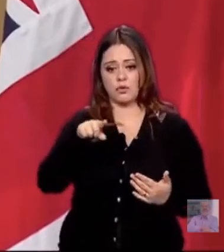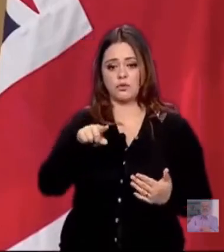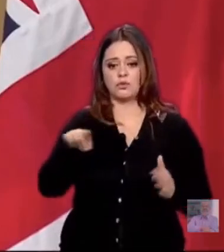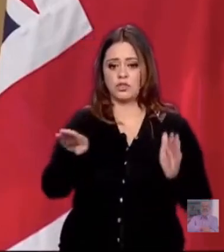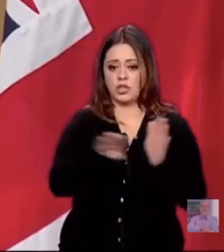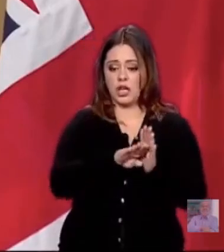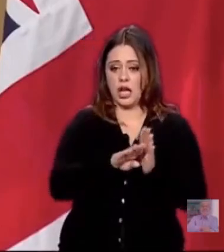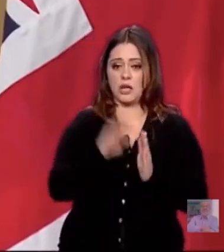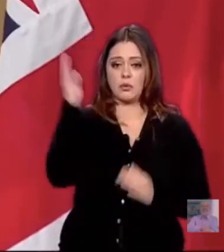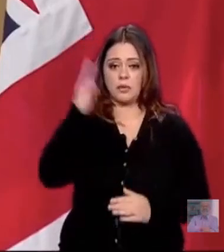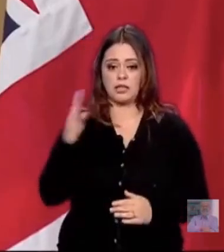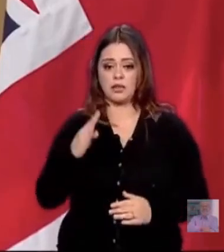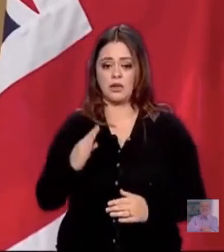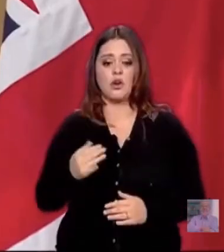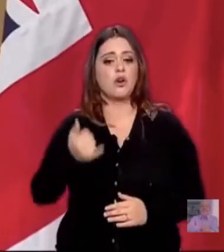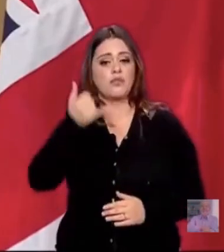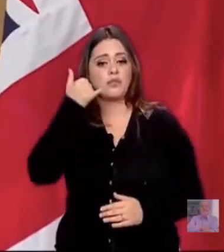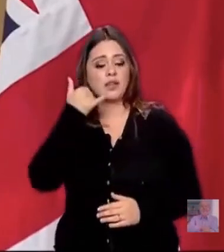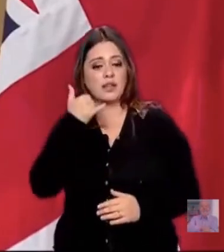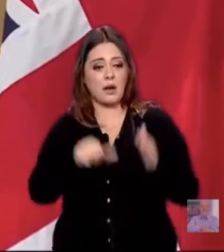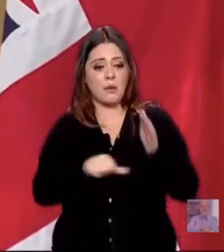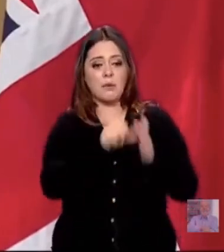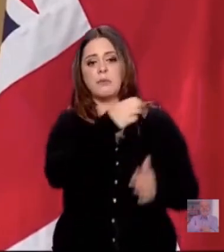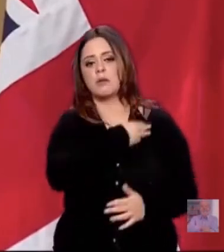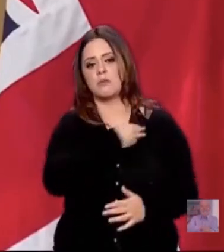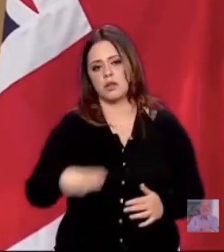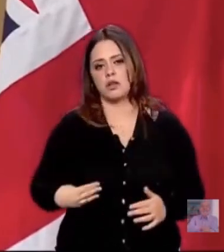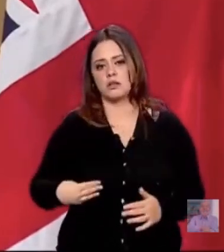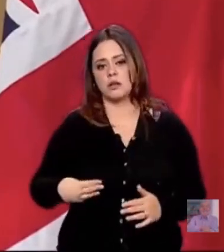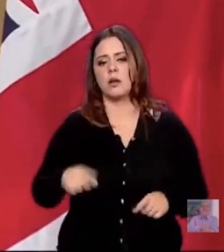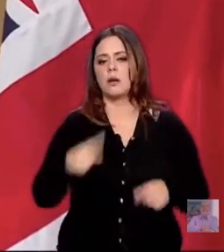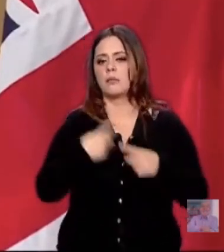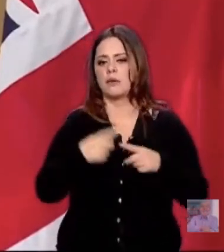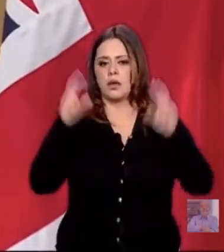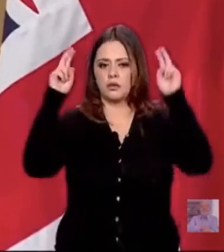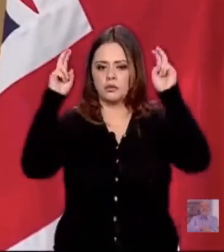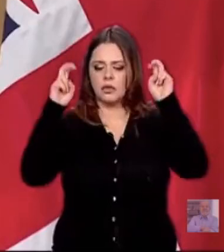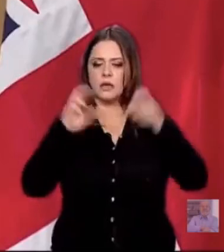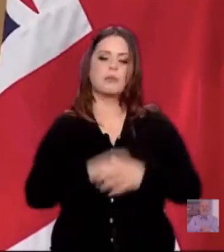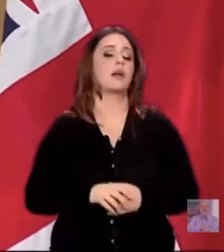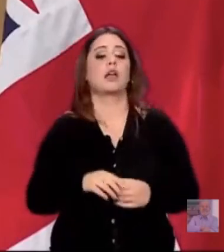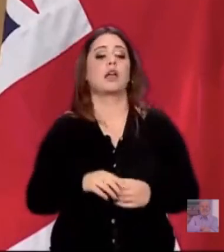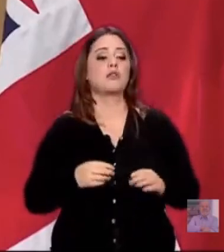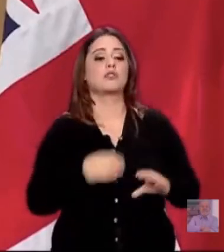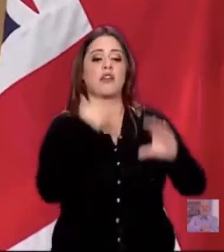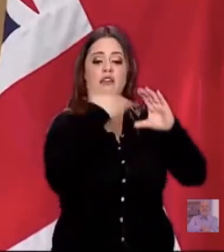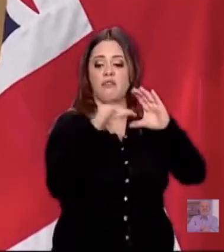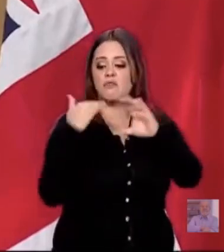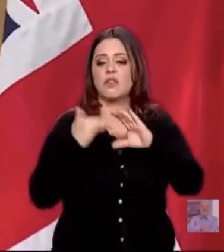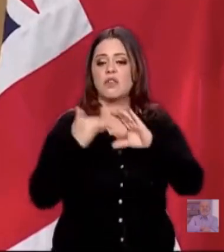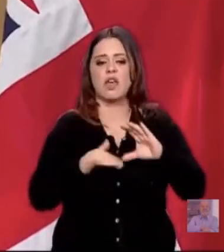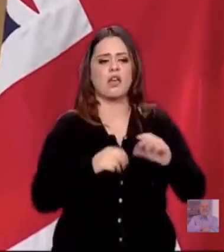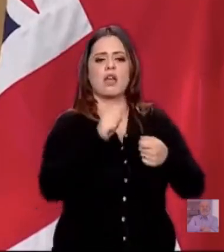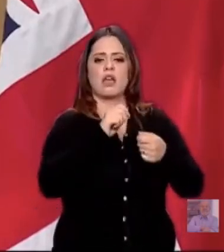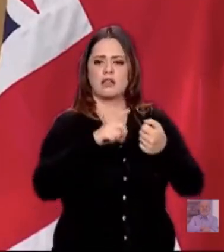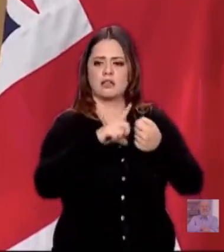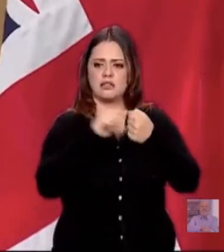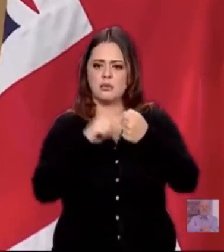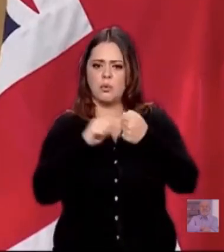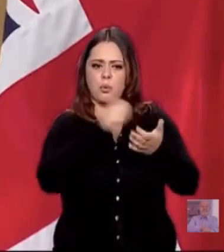chegar no Brasil Vou ligar para o primeiro ministro porque foi um assunto que eu esqueci de falar com ele eu já mandei já publiquei cartas